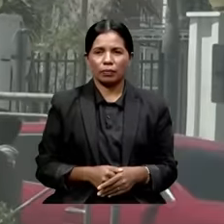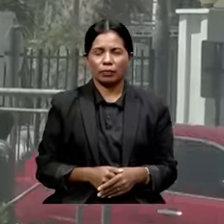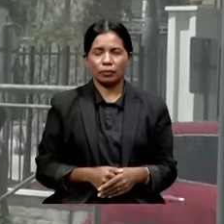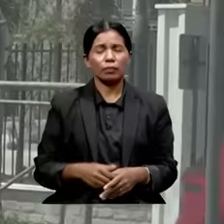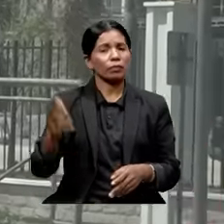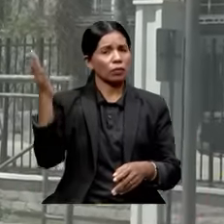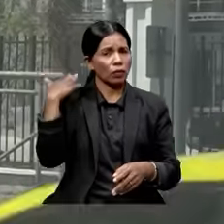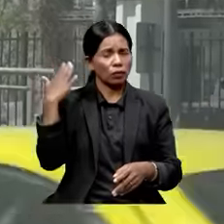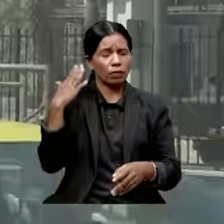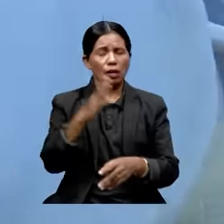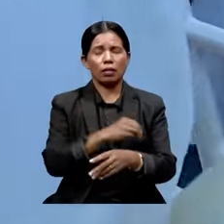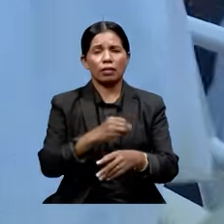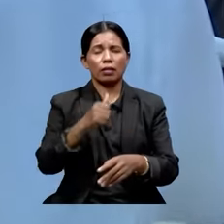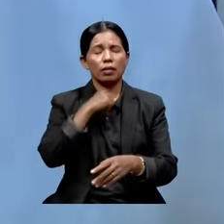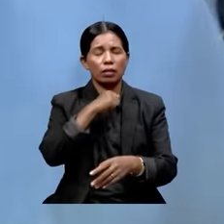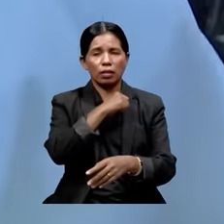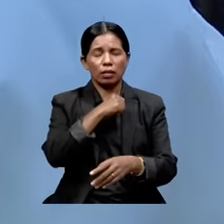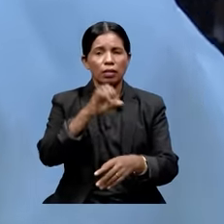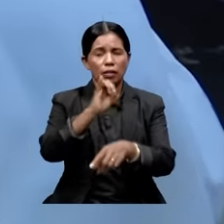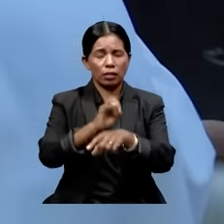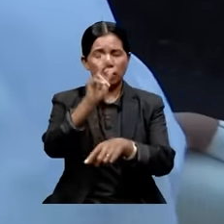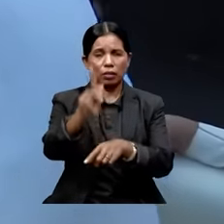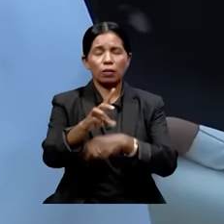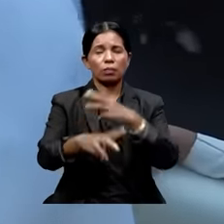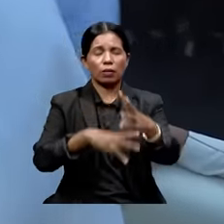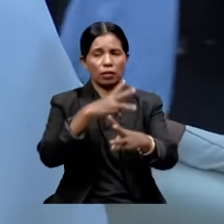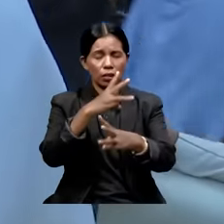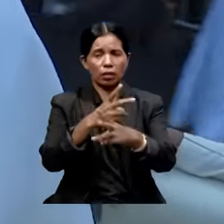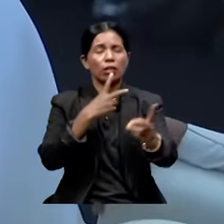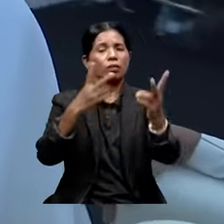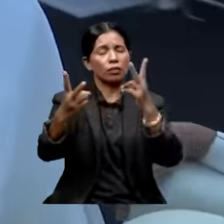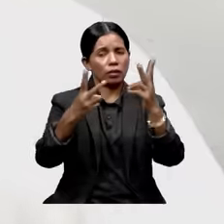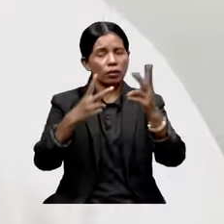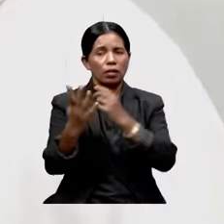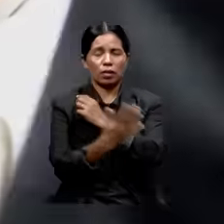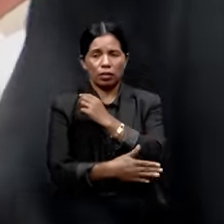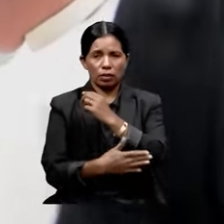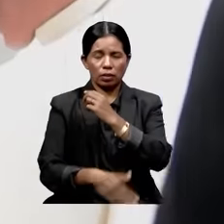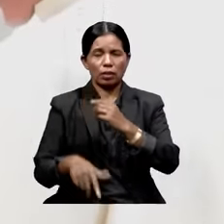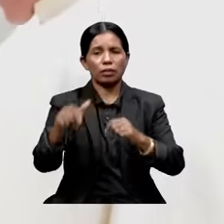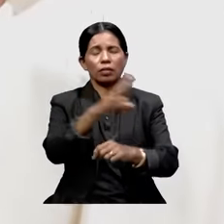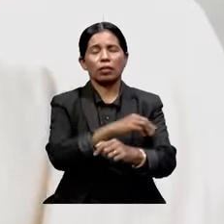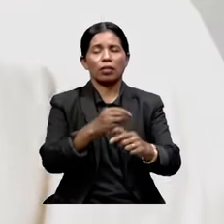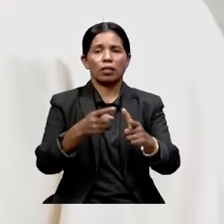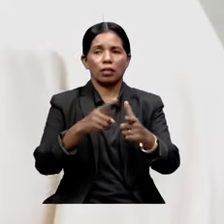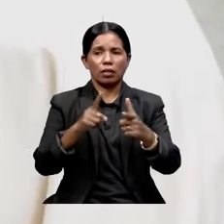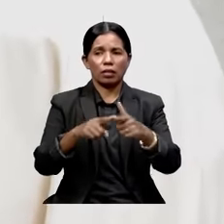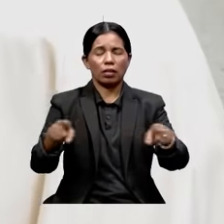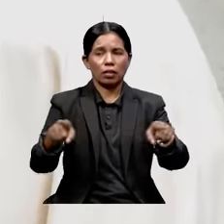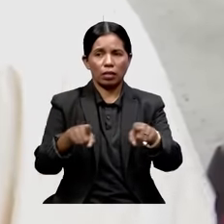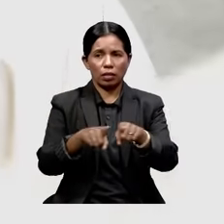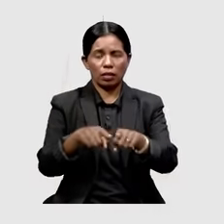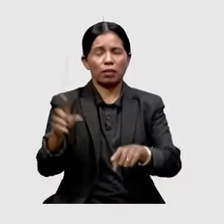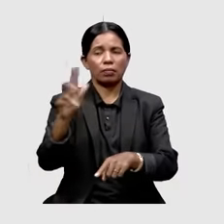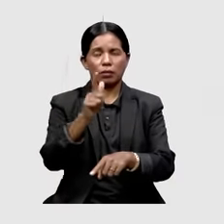Antes, né, Santo Padre, que é líder da Igreja Católica Mundial, né, visita o Ulu Kianasau, né, bem rira se sai no da província